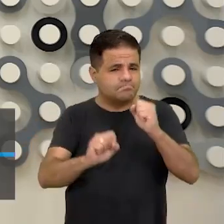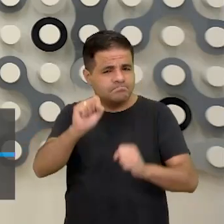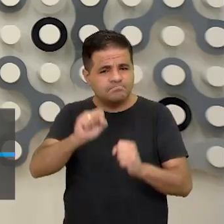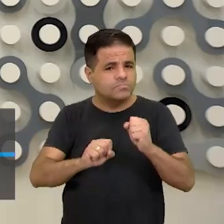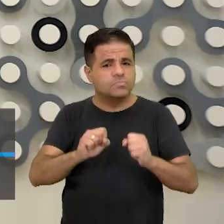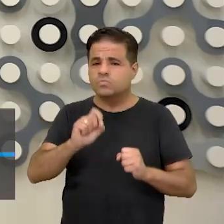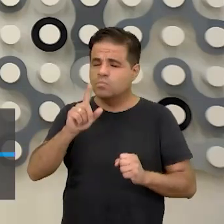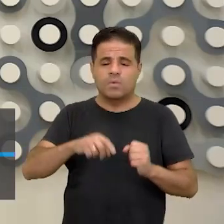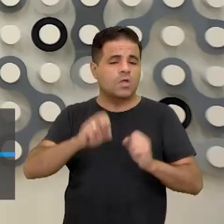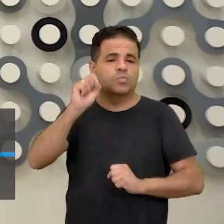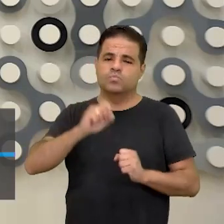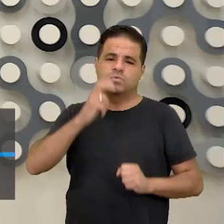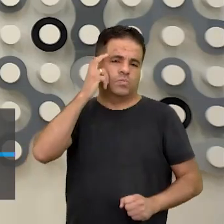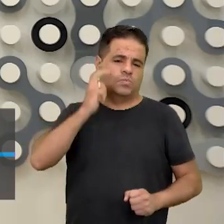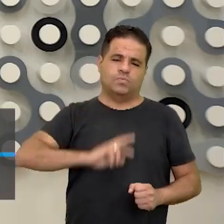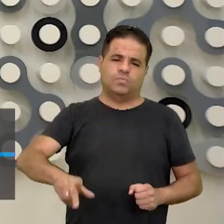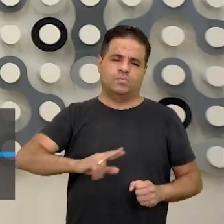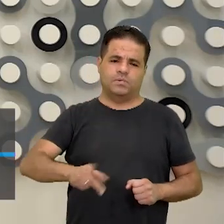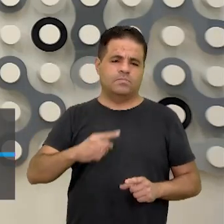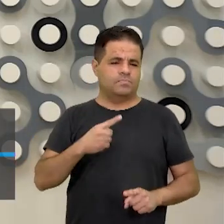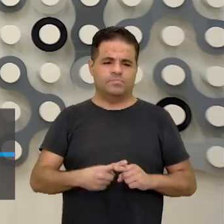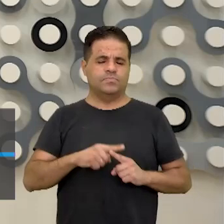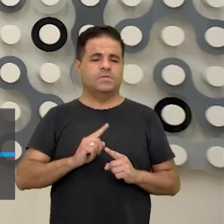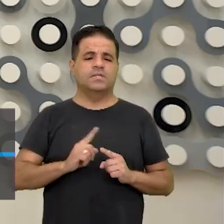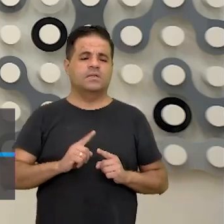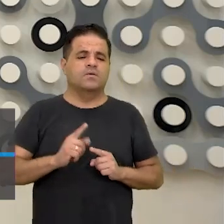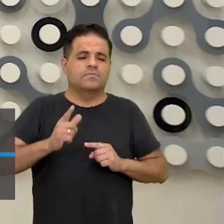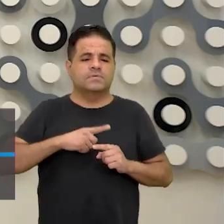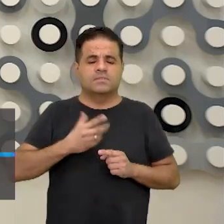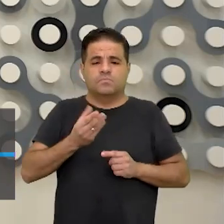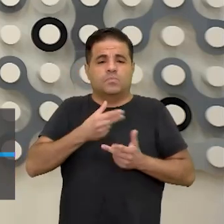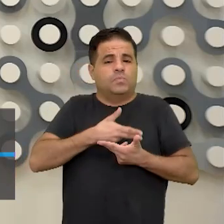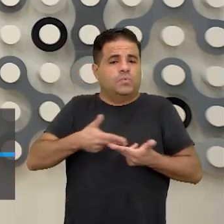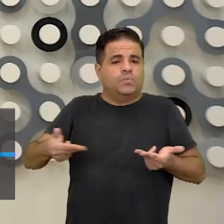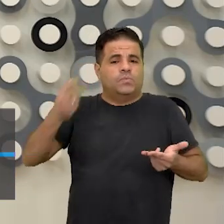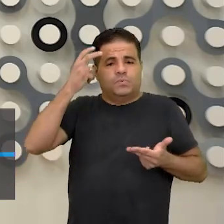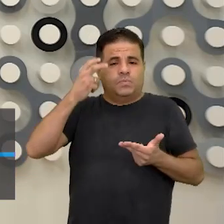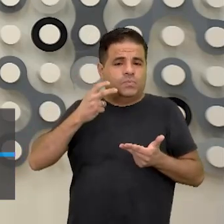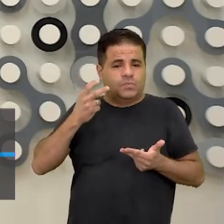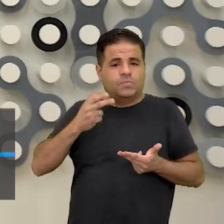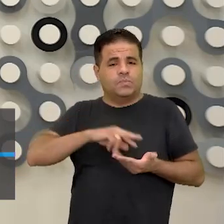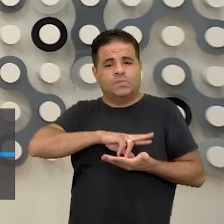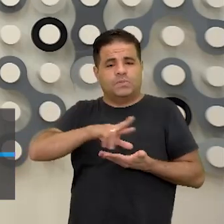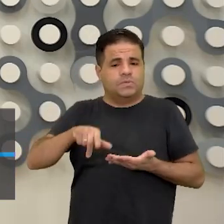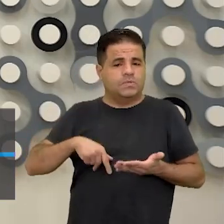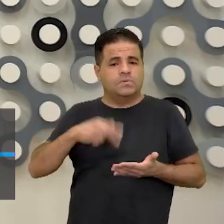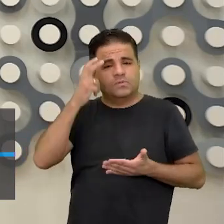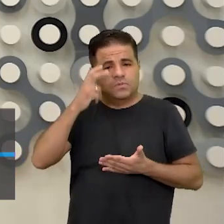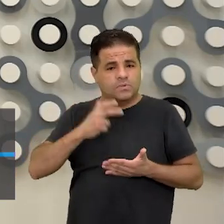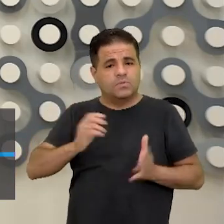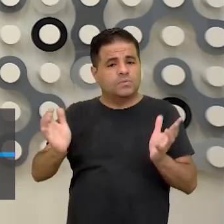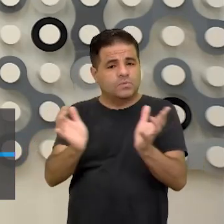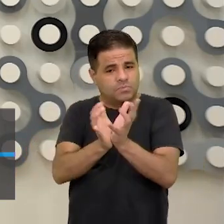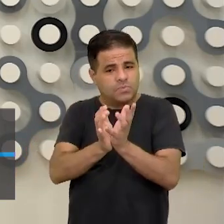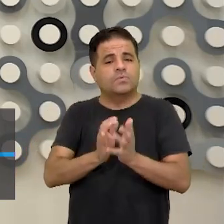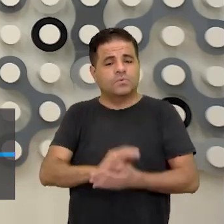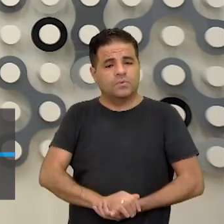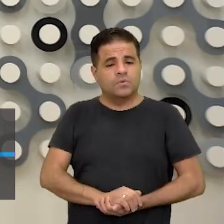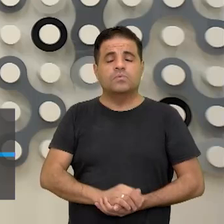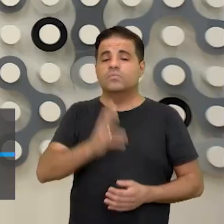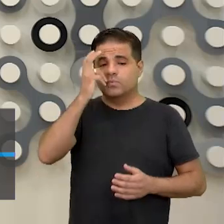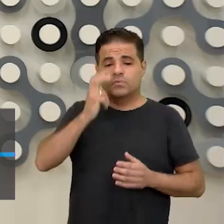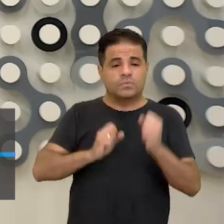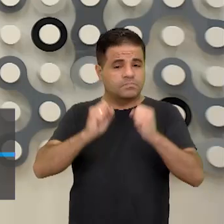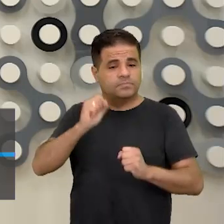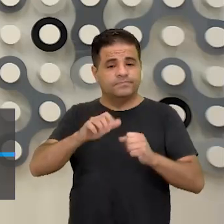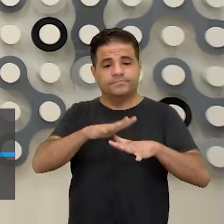de indústria cultural. E por que não, né? Por exemplo, você tem muitas culturas populares, é a cultura do povo. Então a cultura de